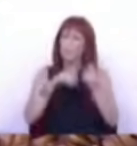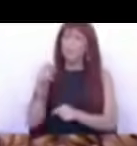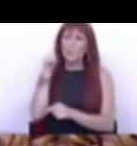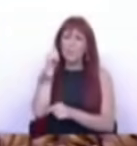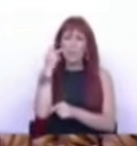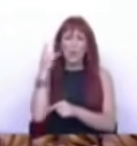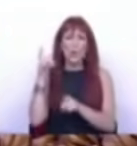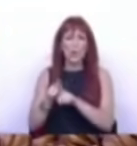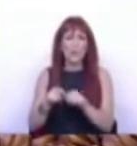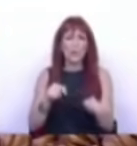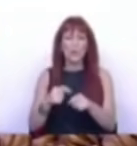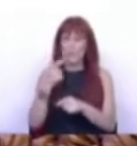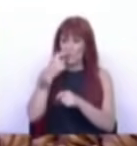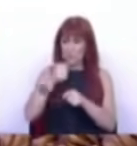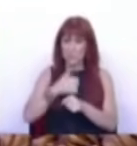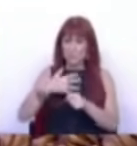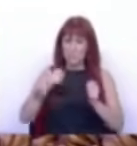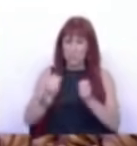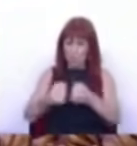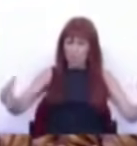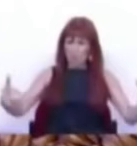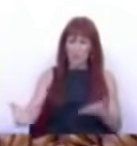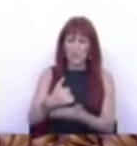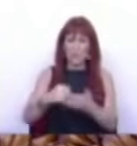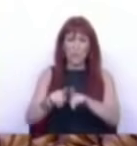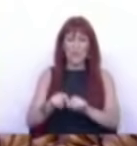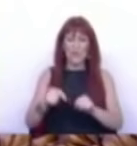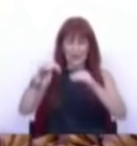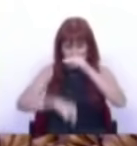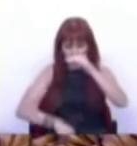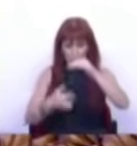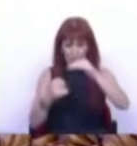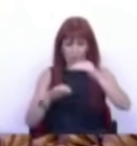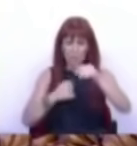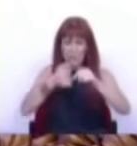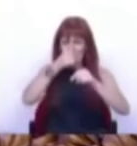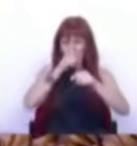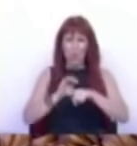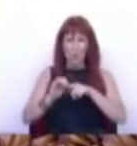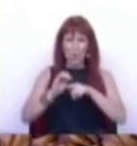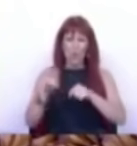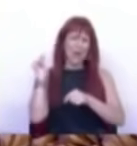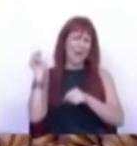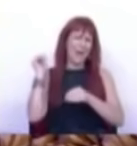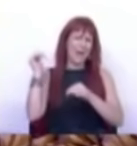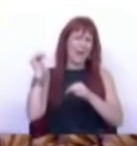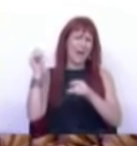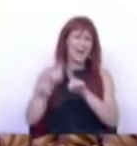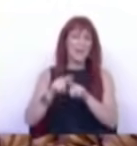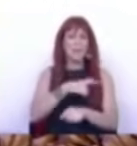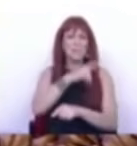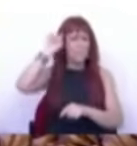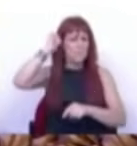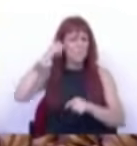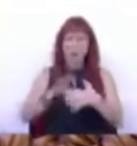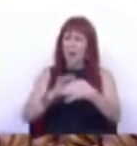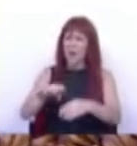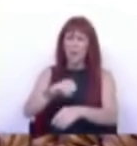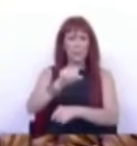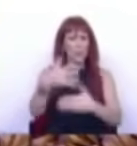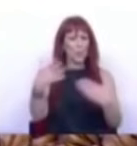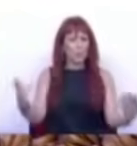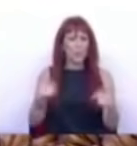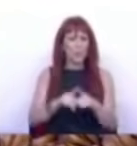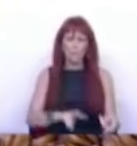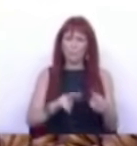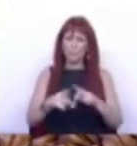biológica para os latifundiários rentistas que a sul do Tejo acumulam privilégios há décadas e comprometem a coesão territorial e